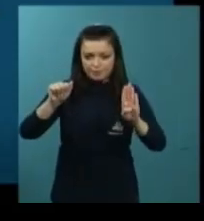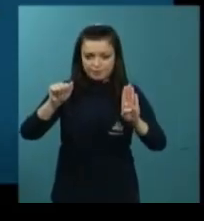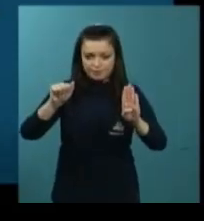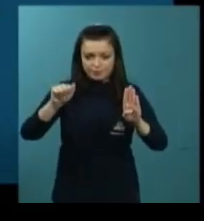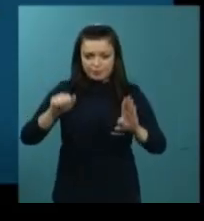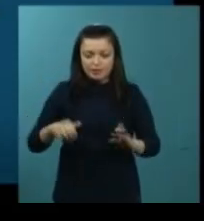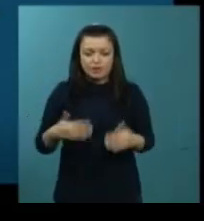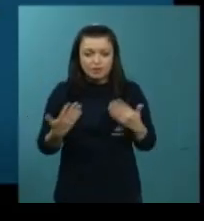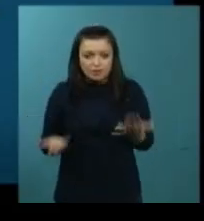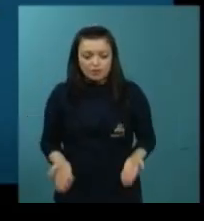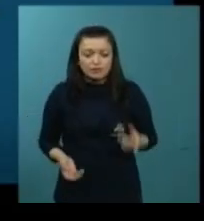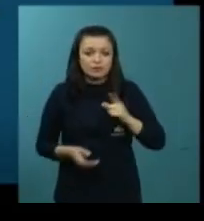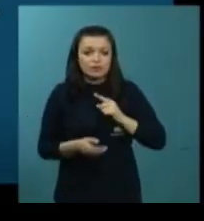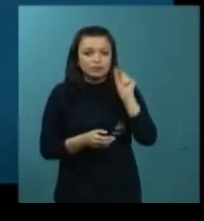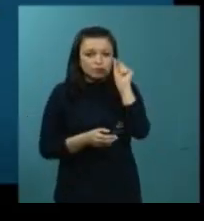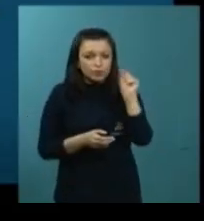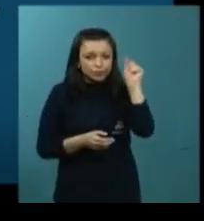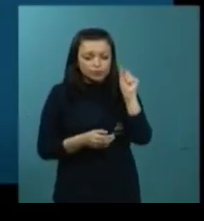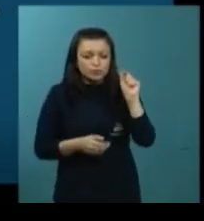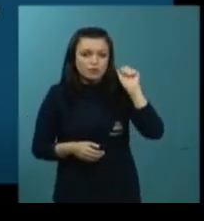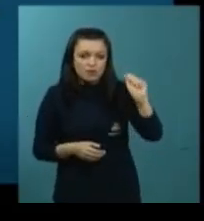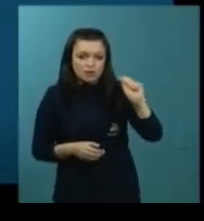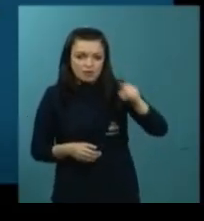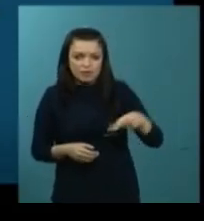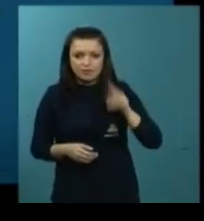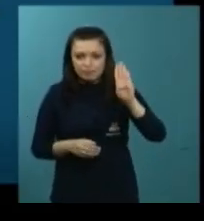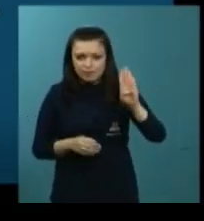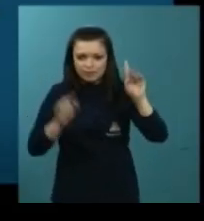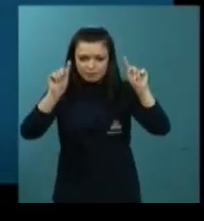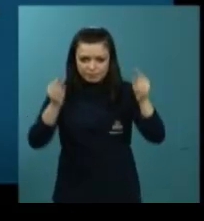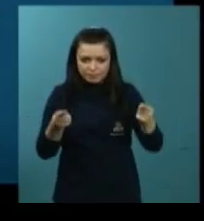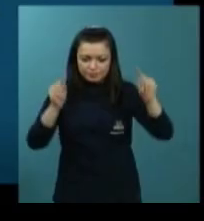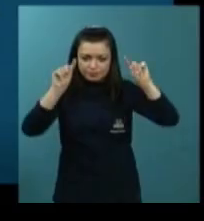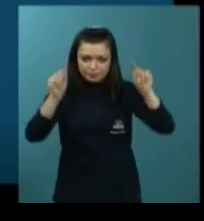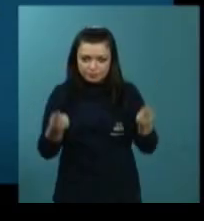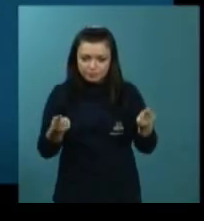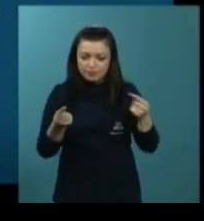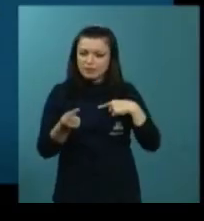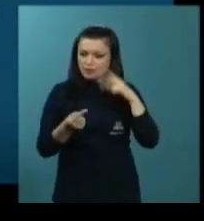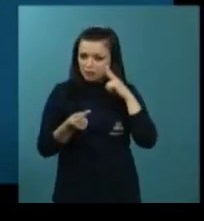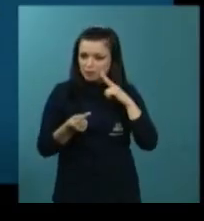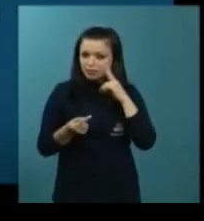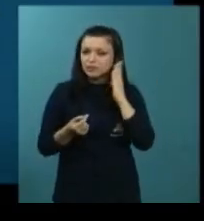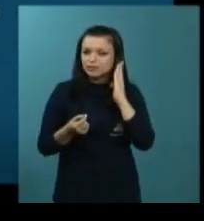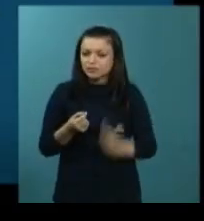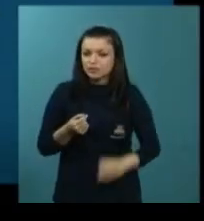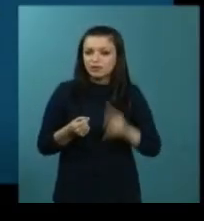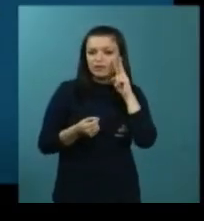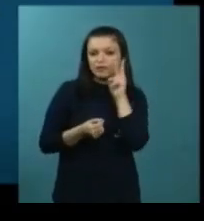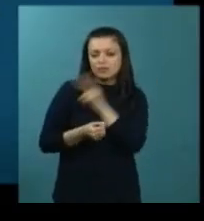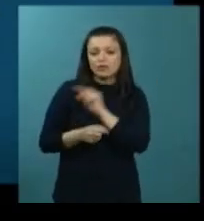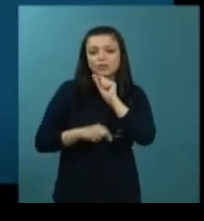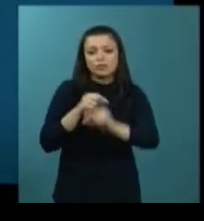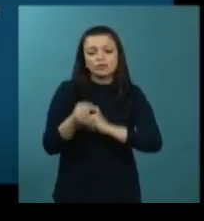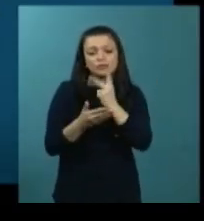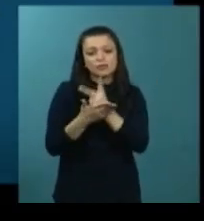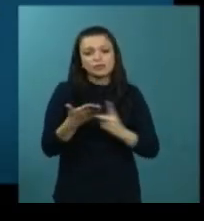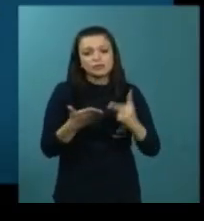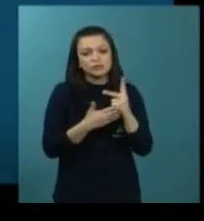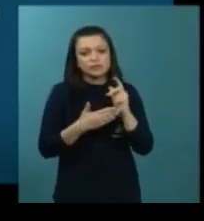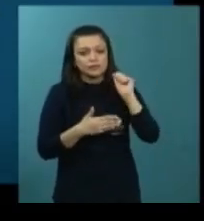o objeto AB, esse AB, duas letras minúsculas separadas por vírgula e dentro